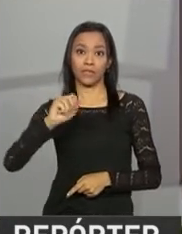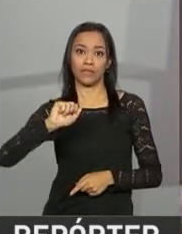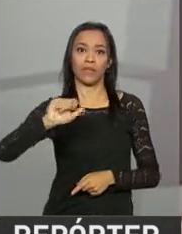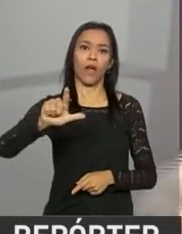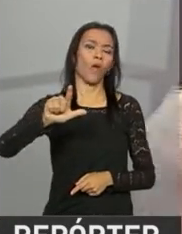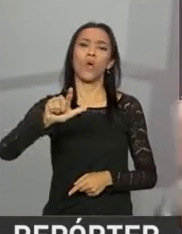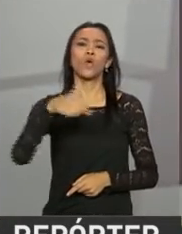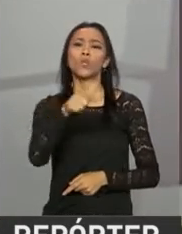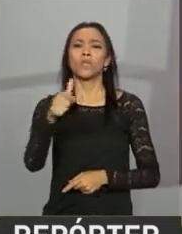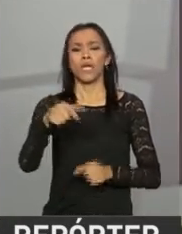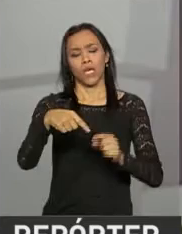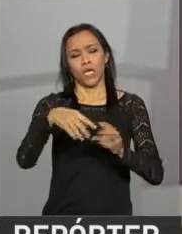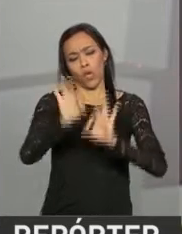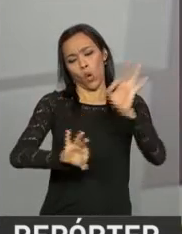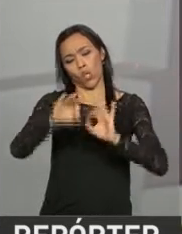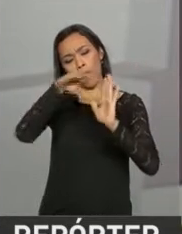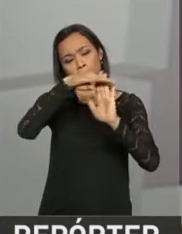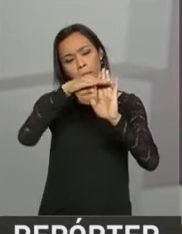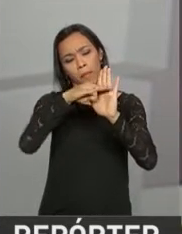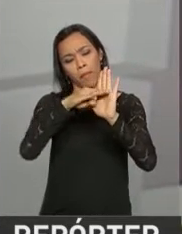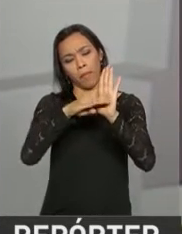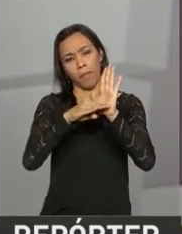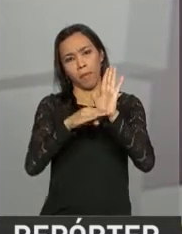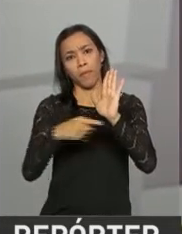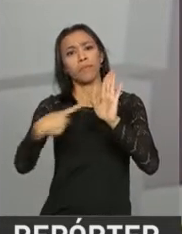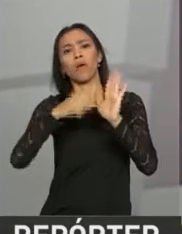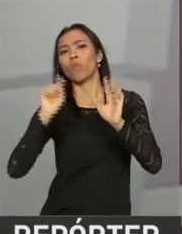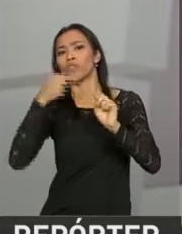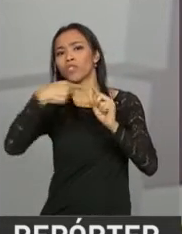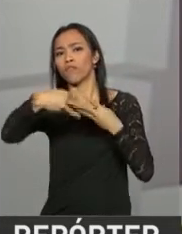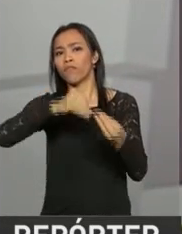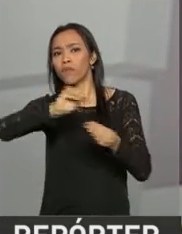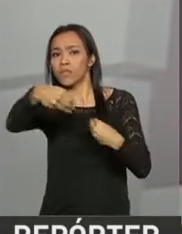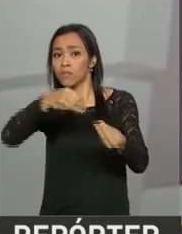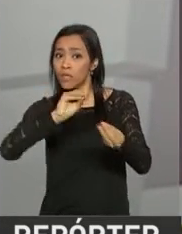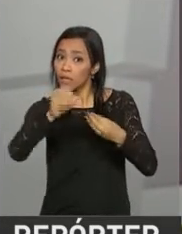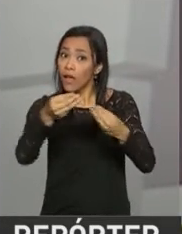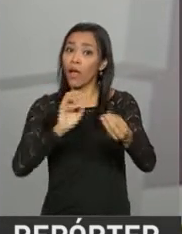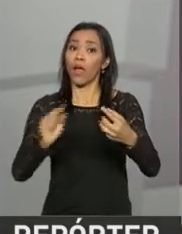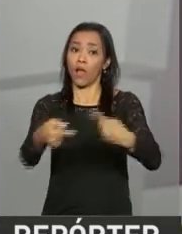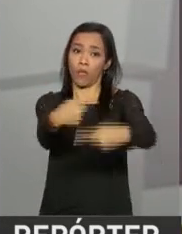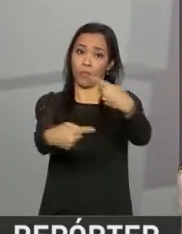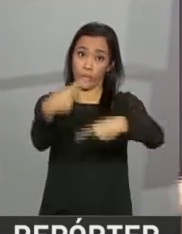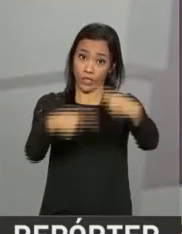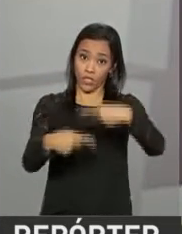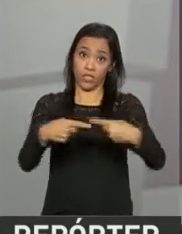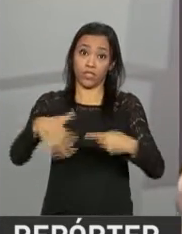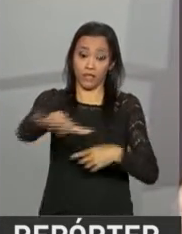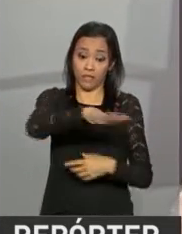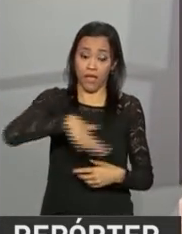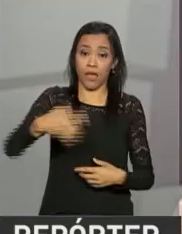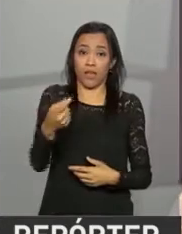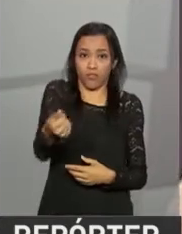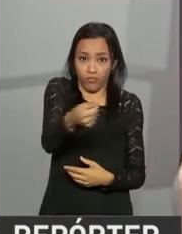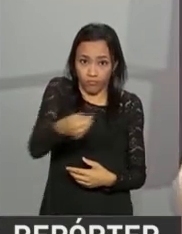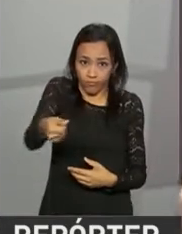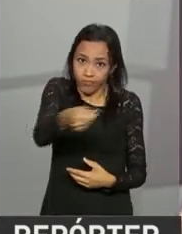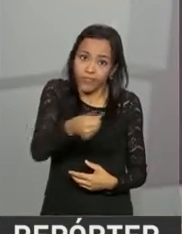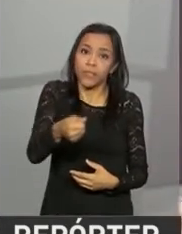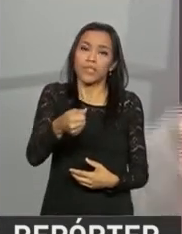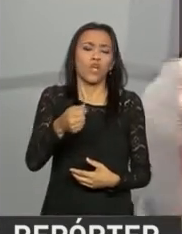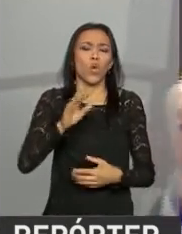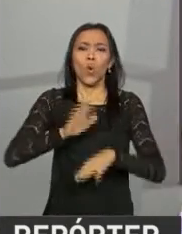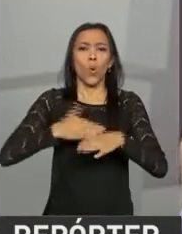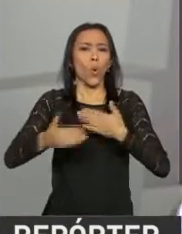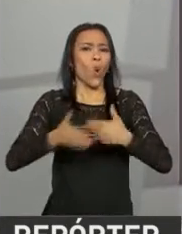preestabelecido para a flexibilização da política monetária qualquer decisão será tomada